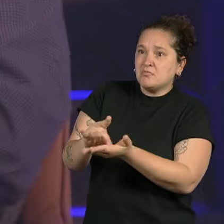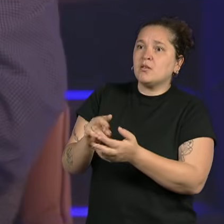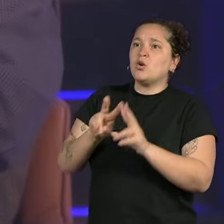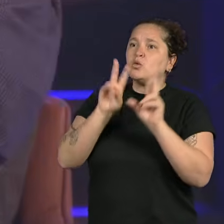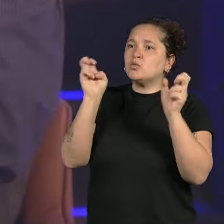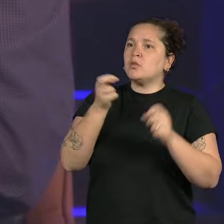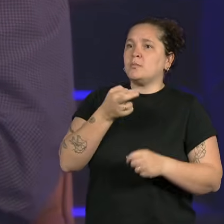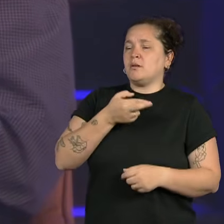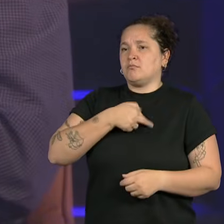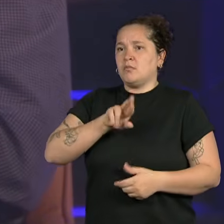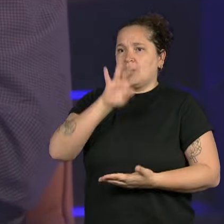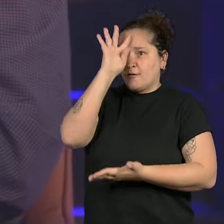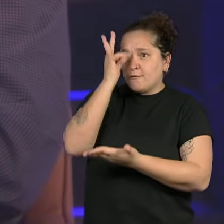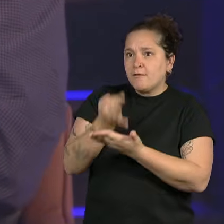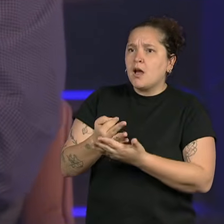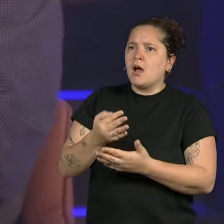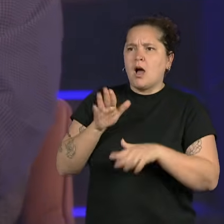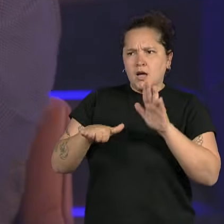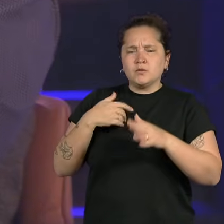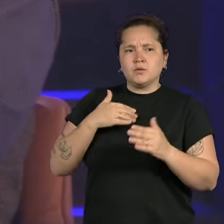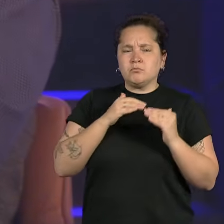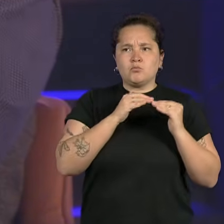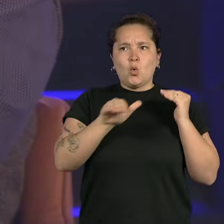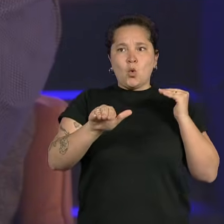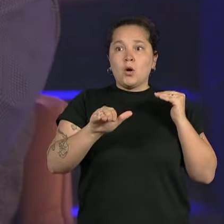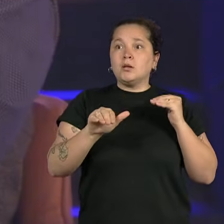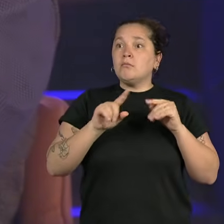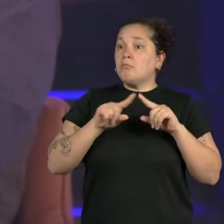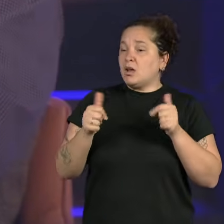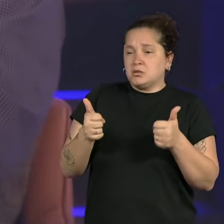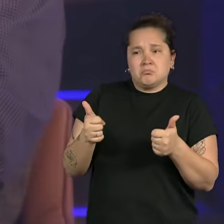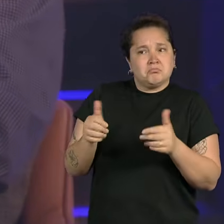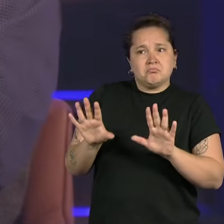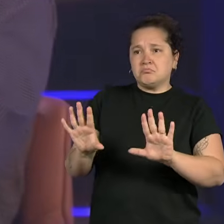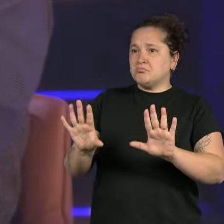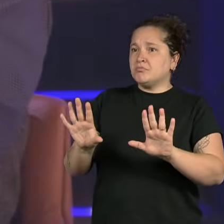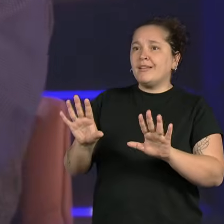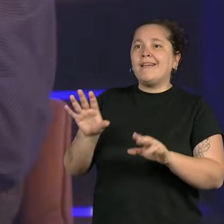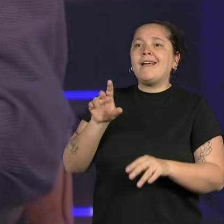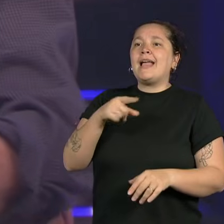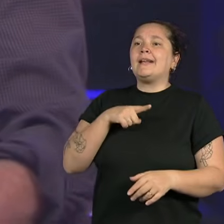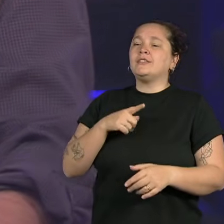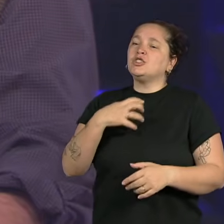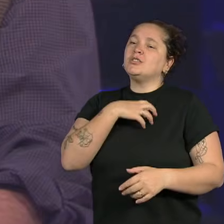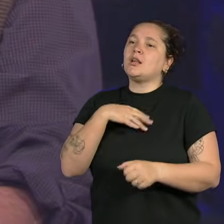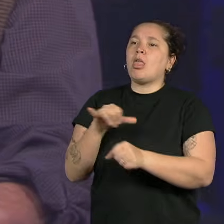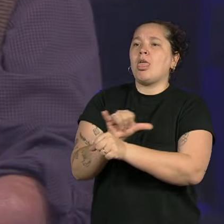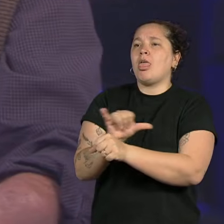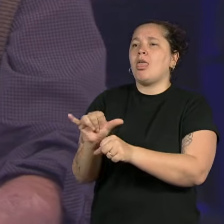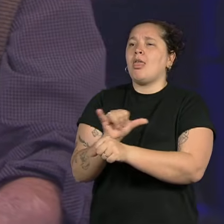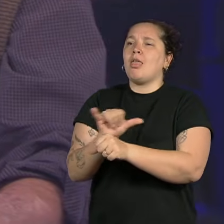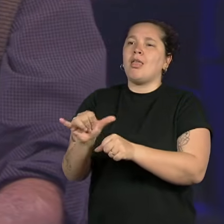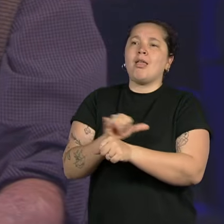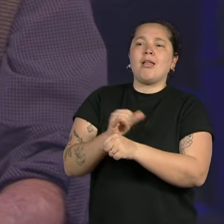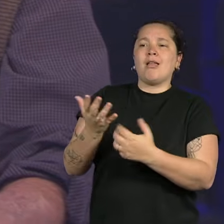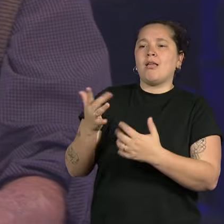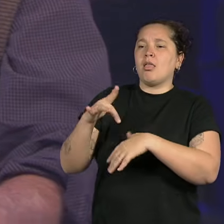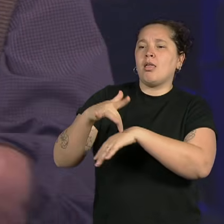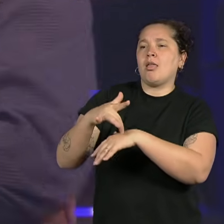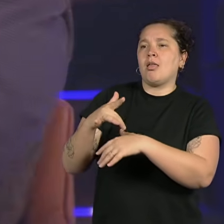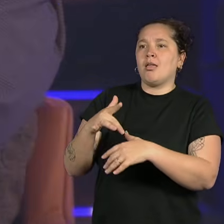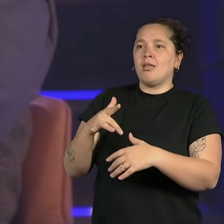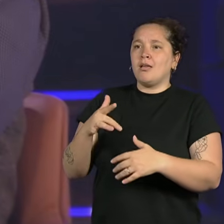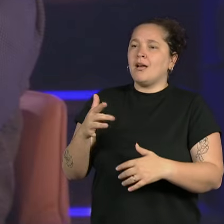pode discordar das posições dele, mas não que ele fosse cínico, ou que ele fosse, de alguma forma,